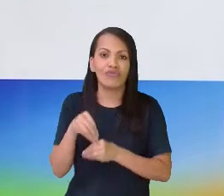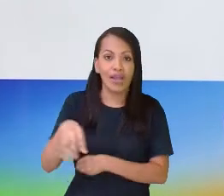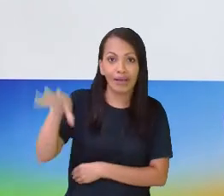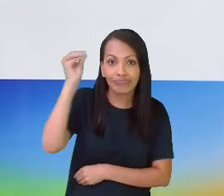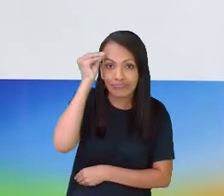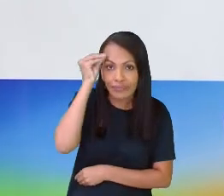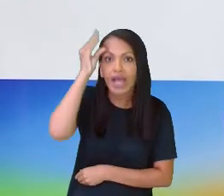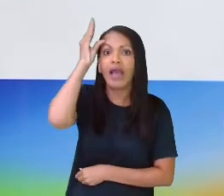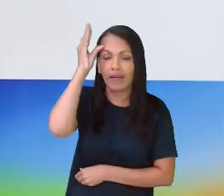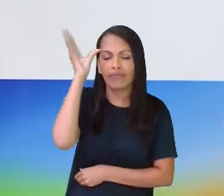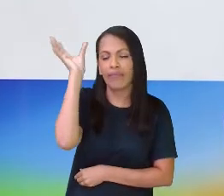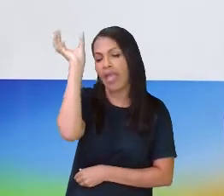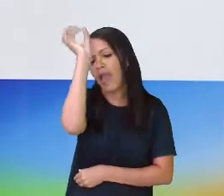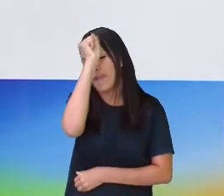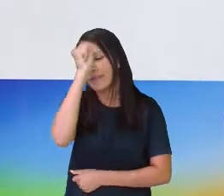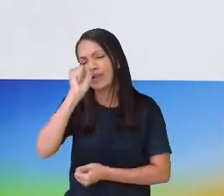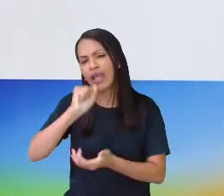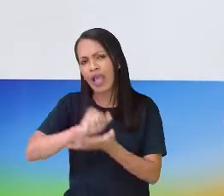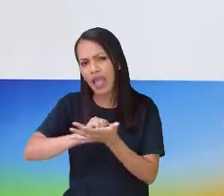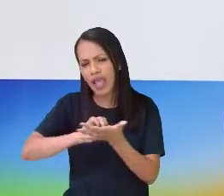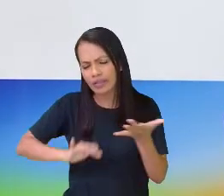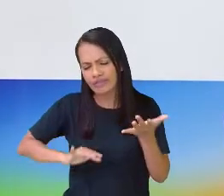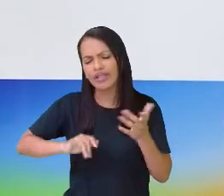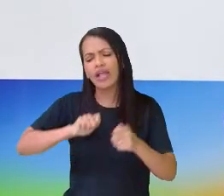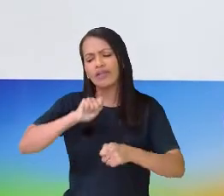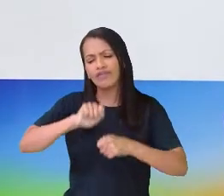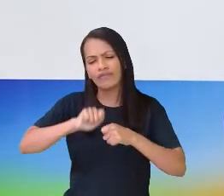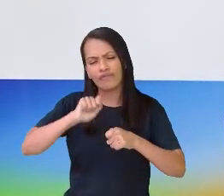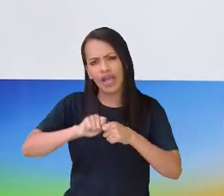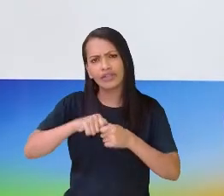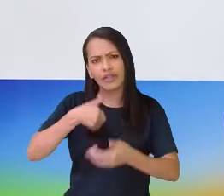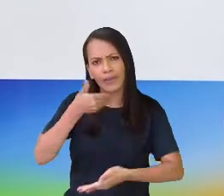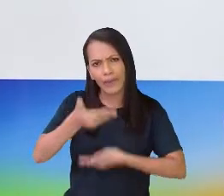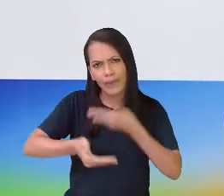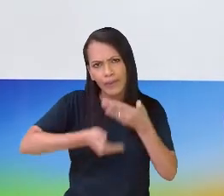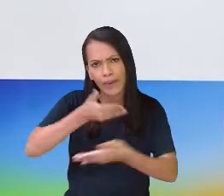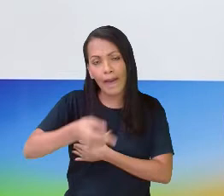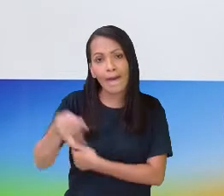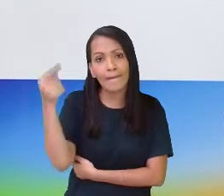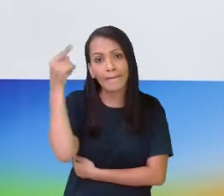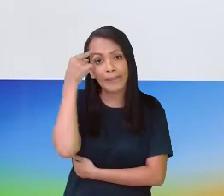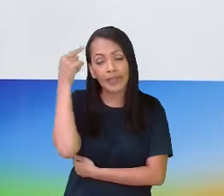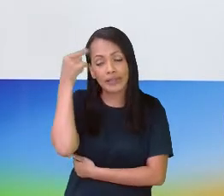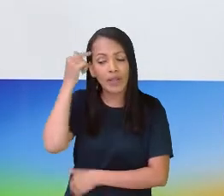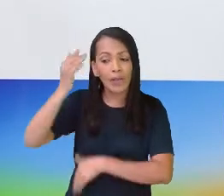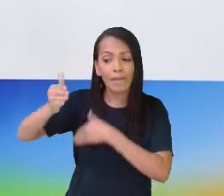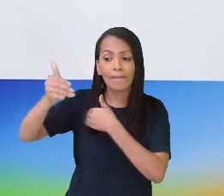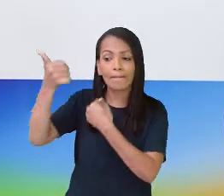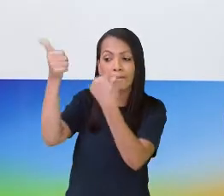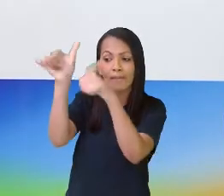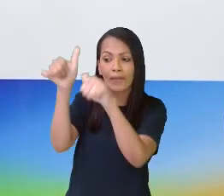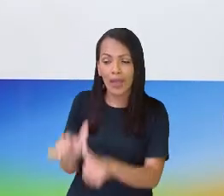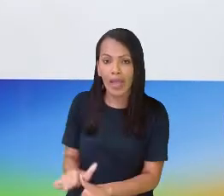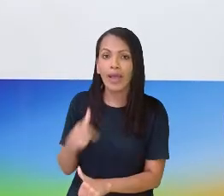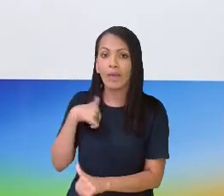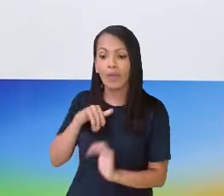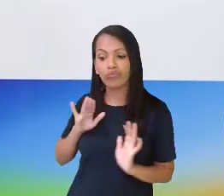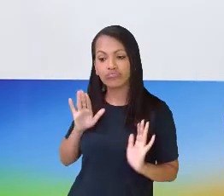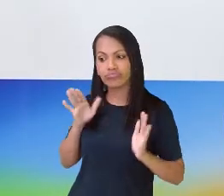nessa repercussão, a gente imediatamente está pensando no processo de avaliação, que é um processo